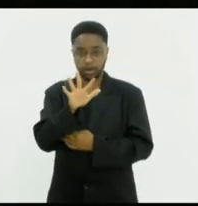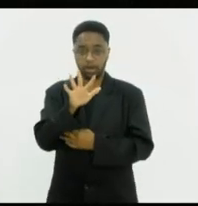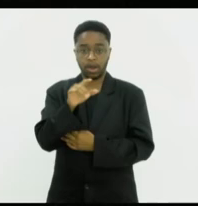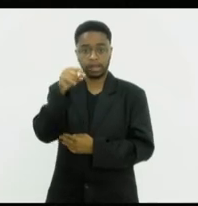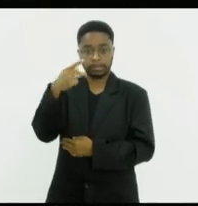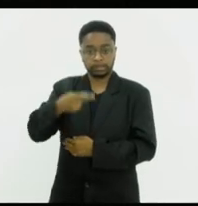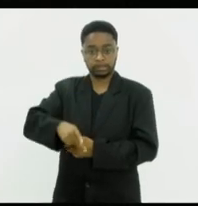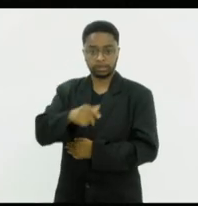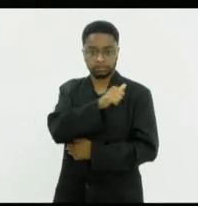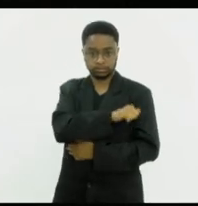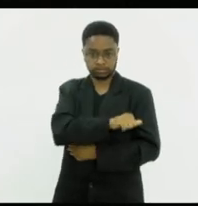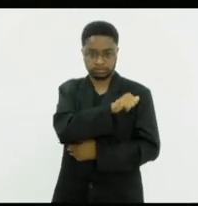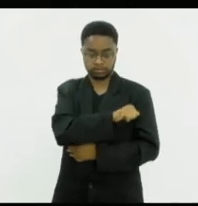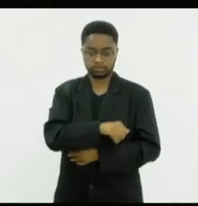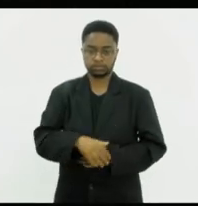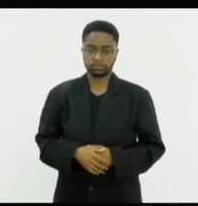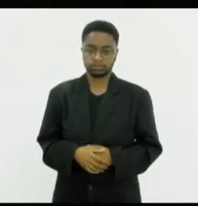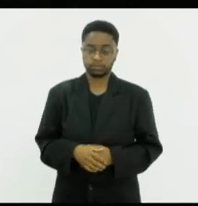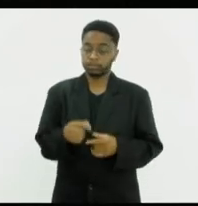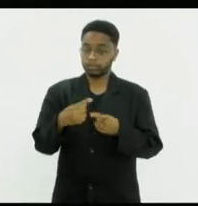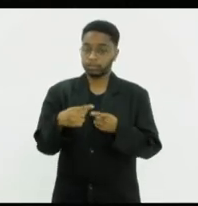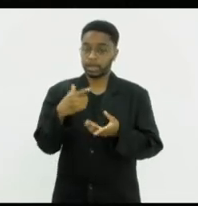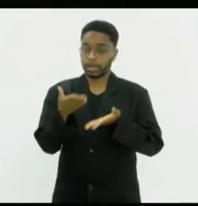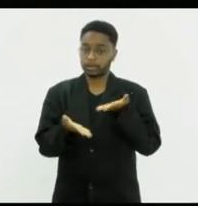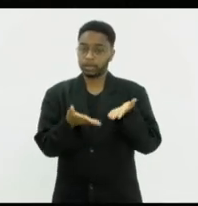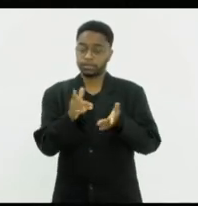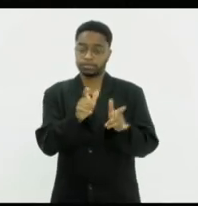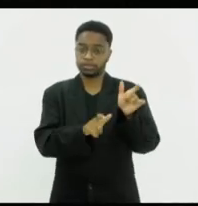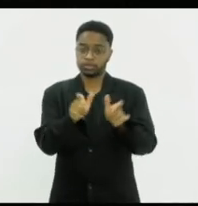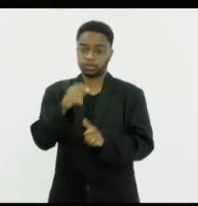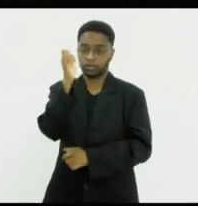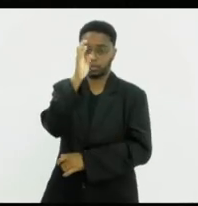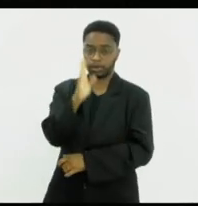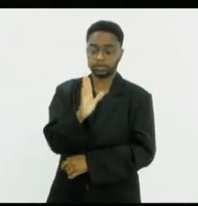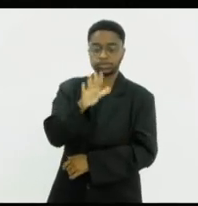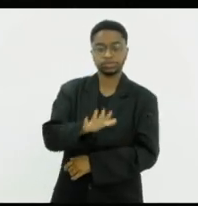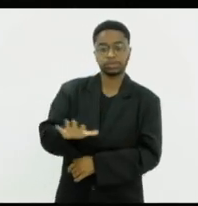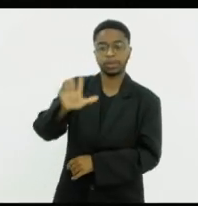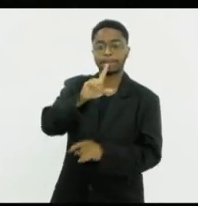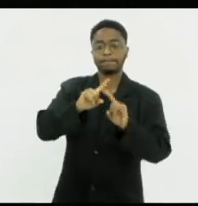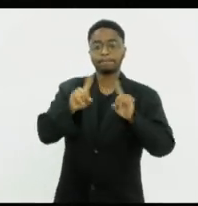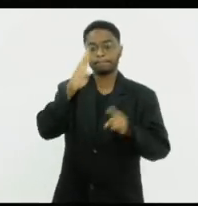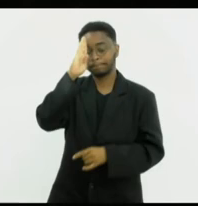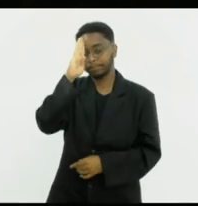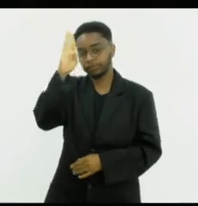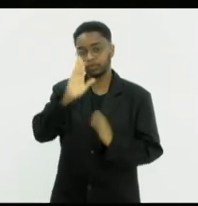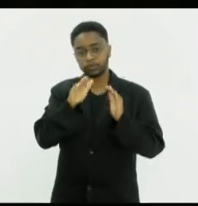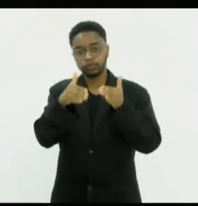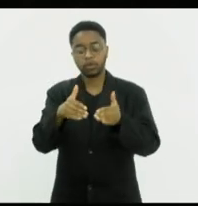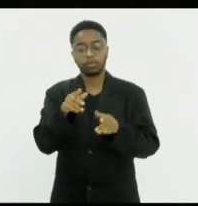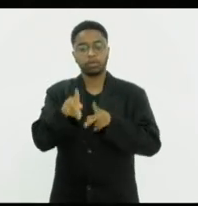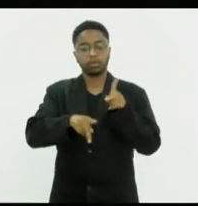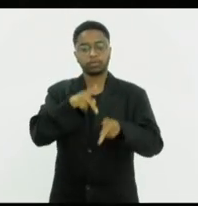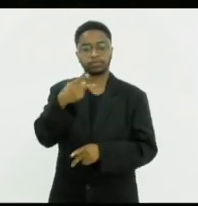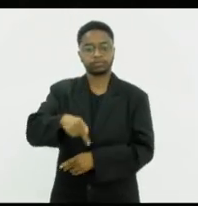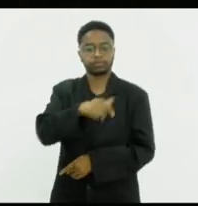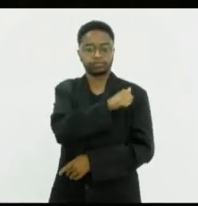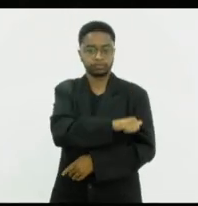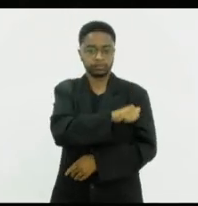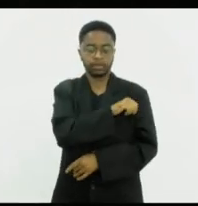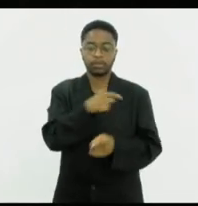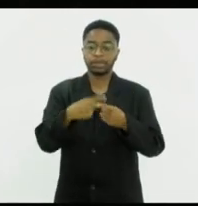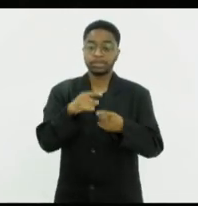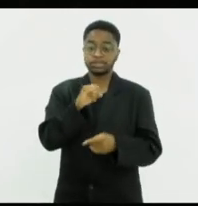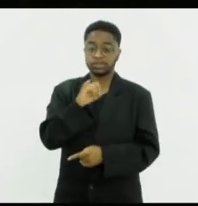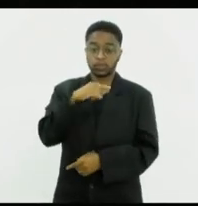do Rio de Janeiro. Atende pessoas do Brasil inteiro, mas tem que atender prioritariamente a população do nosso estado. Mas se não consegue atender